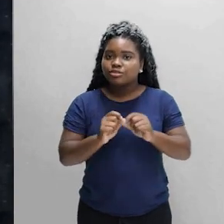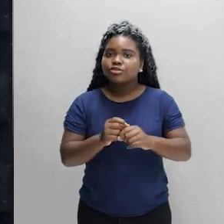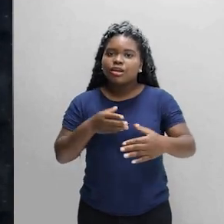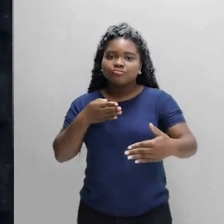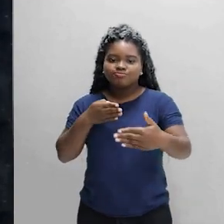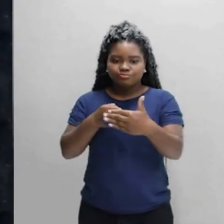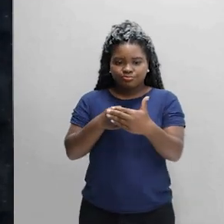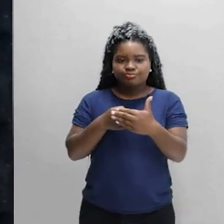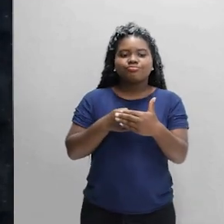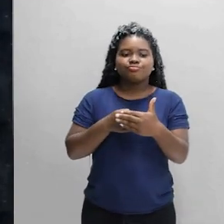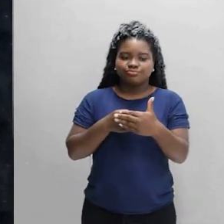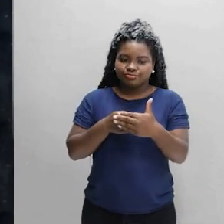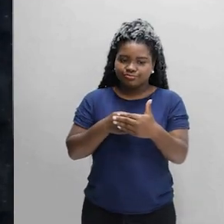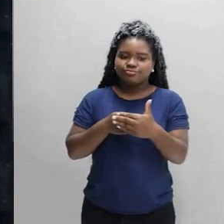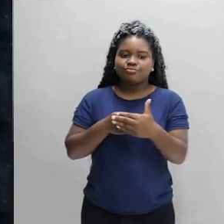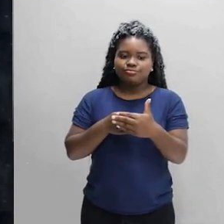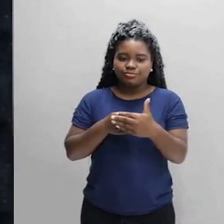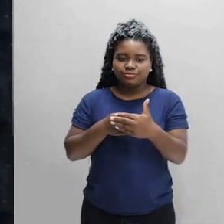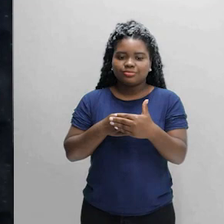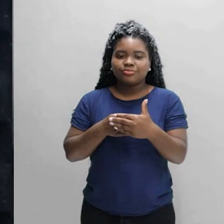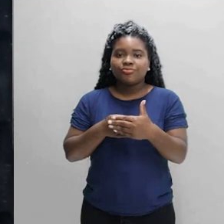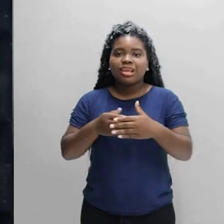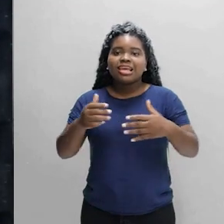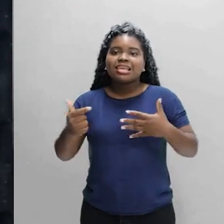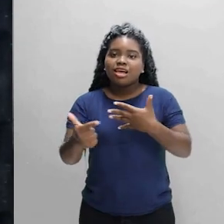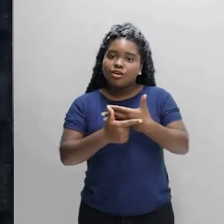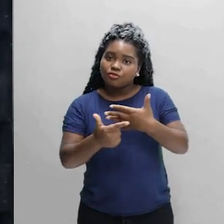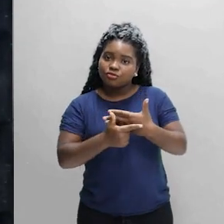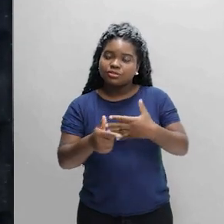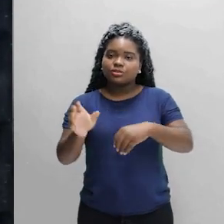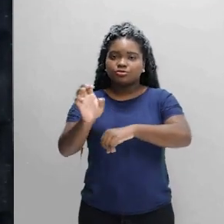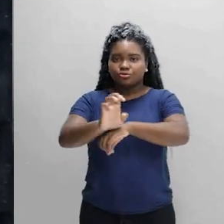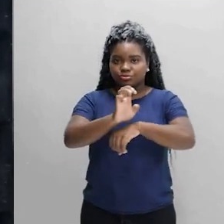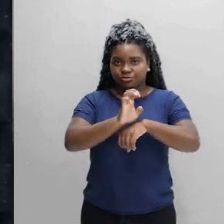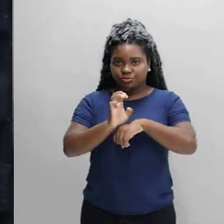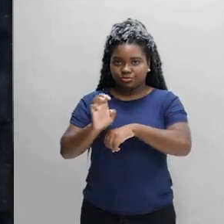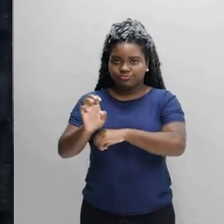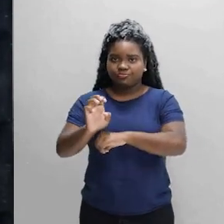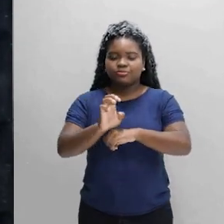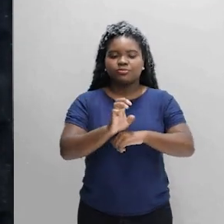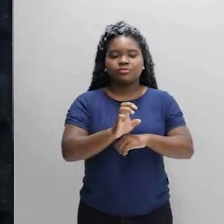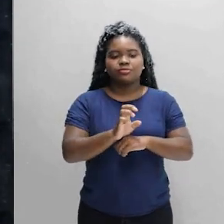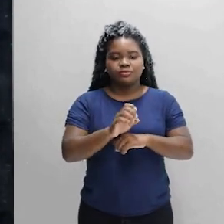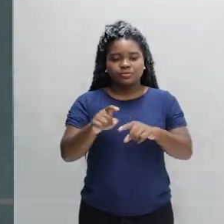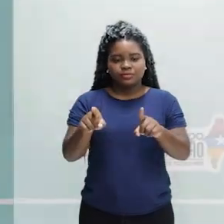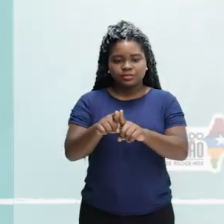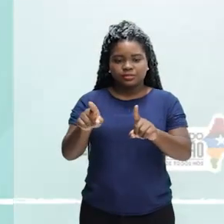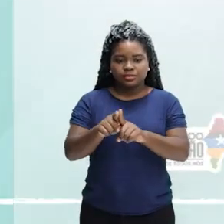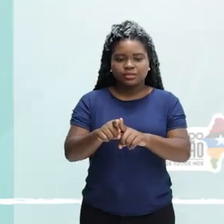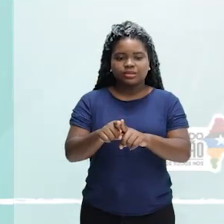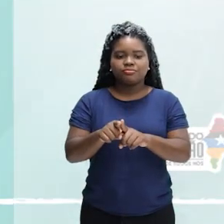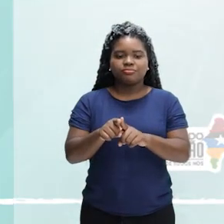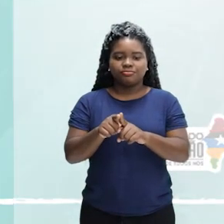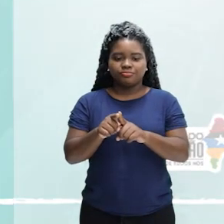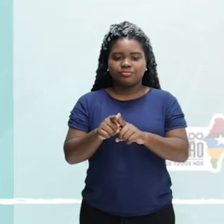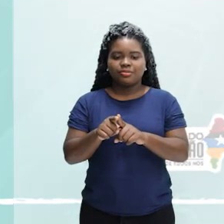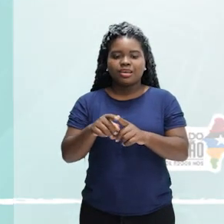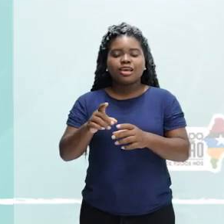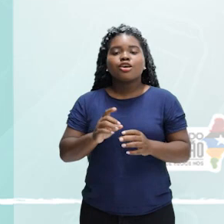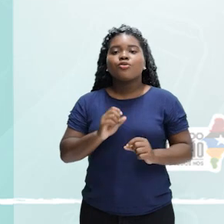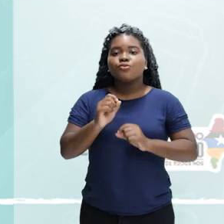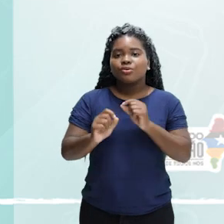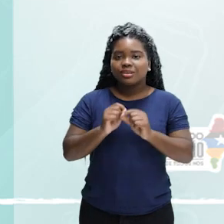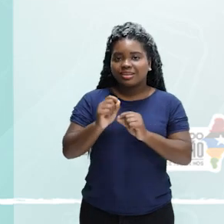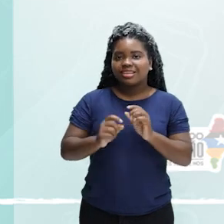a função do Estado na perspectiva liberal, e o alargamento gradual do direito ao voto,